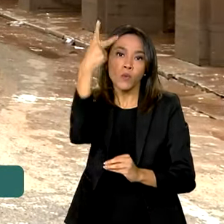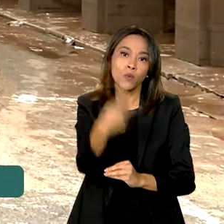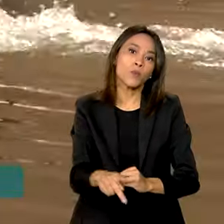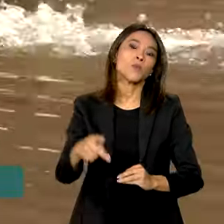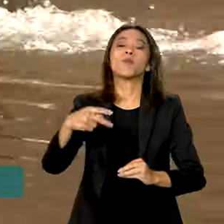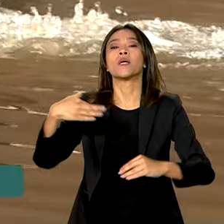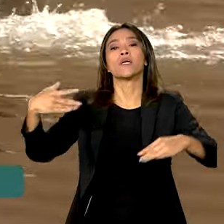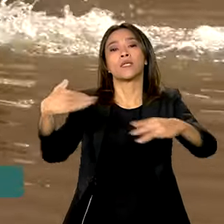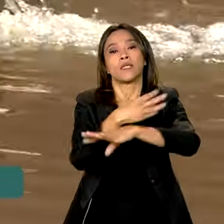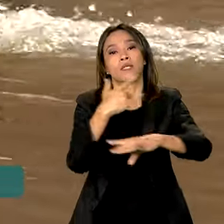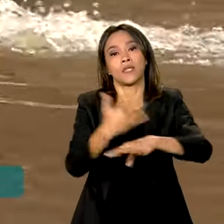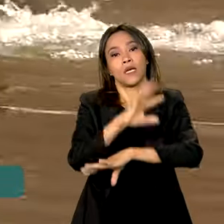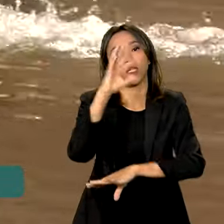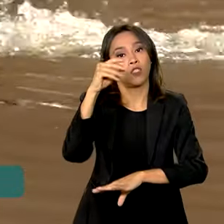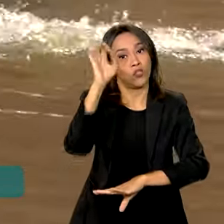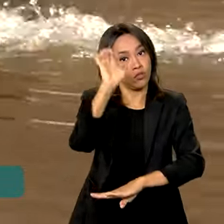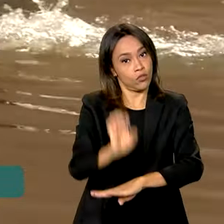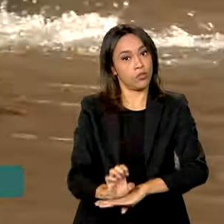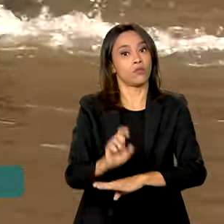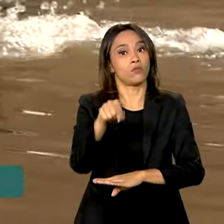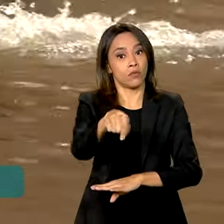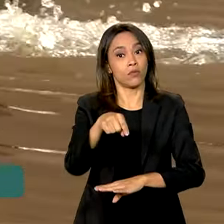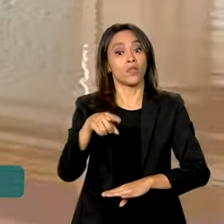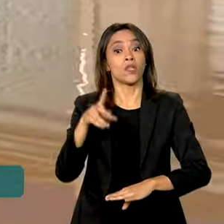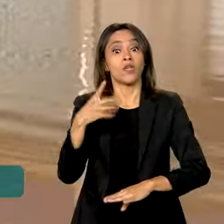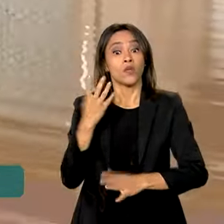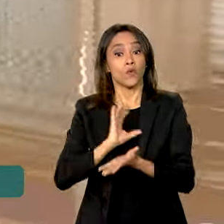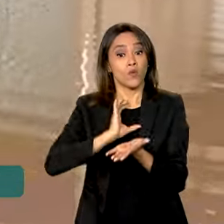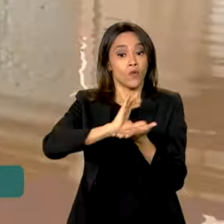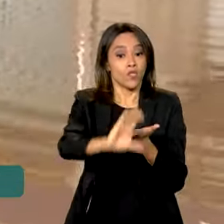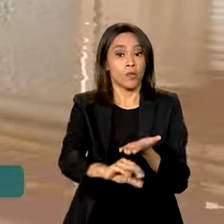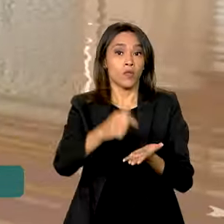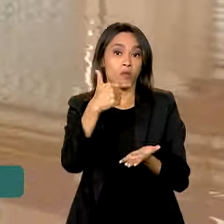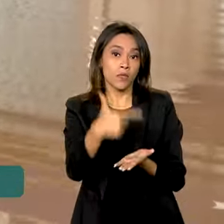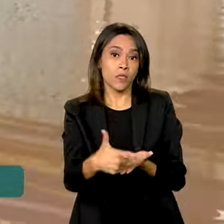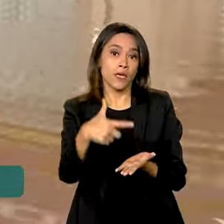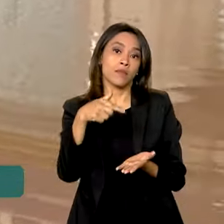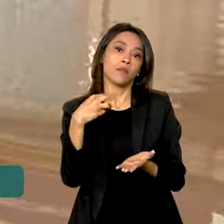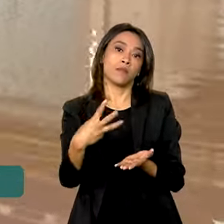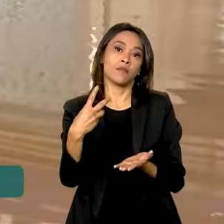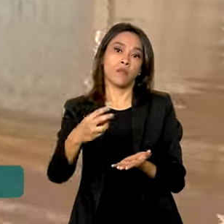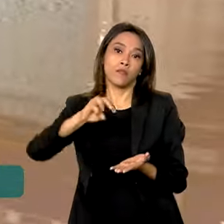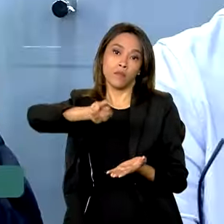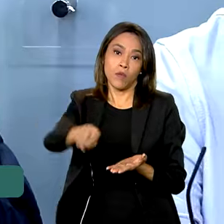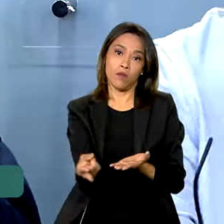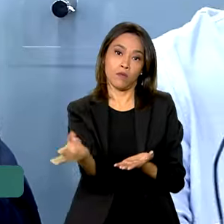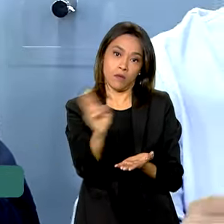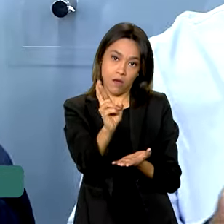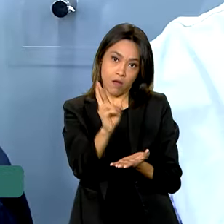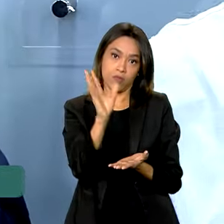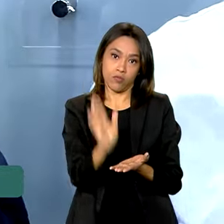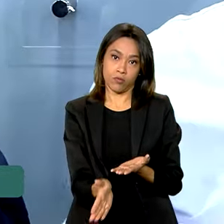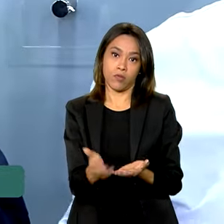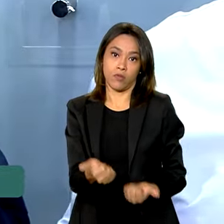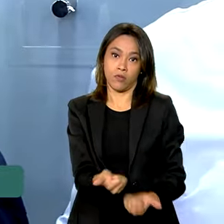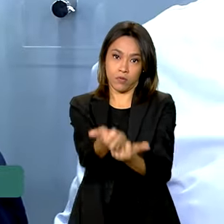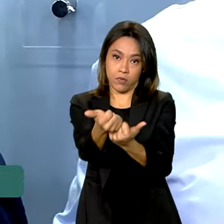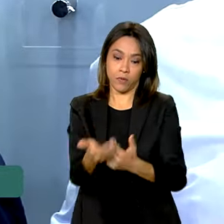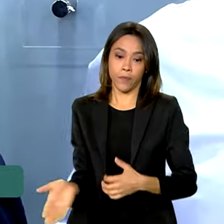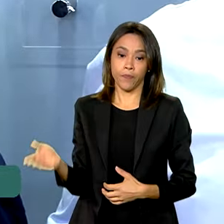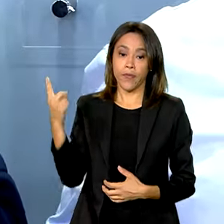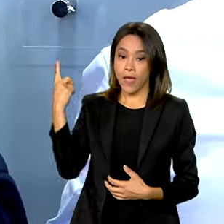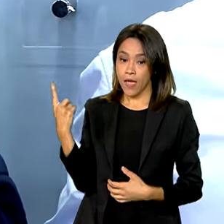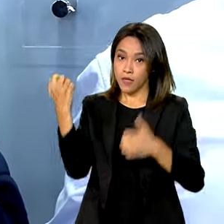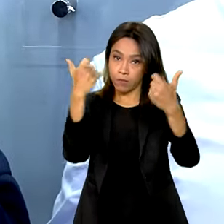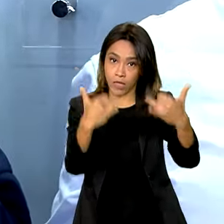gaúchas, com investimentos de 233 milhões de reais. Um bairro já está em